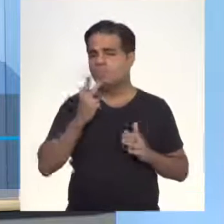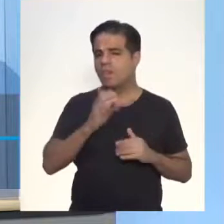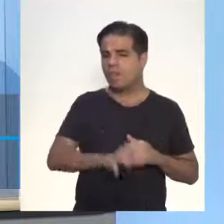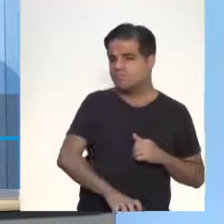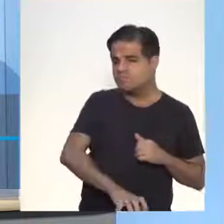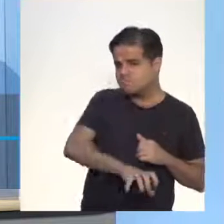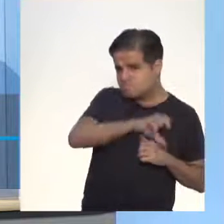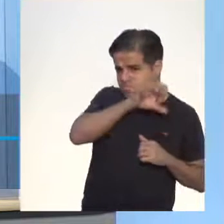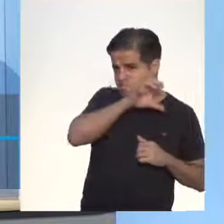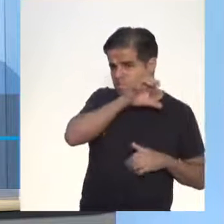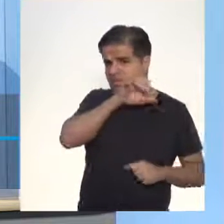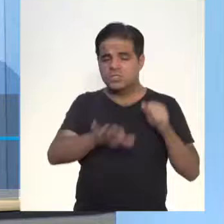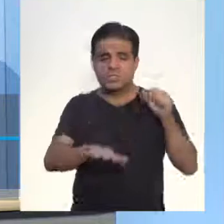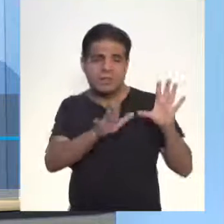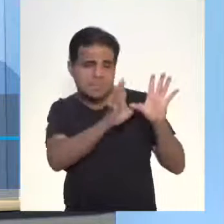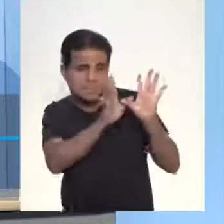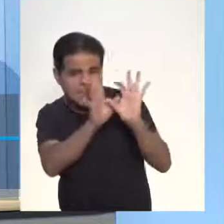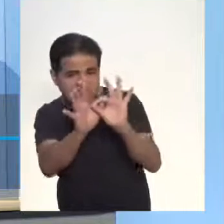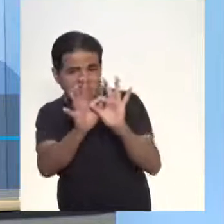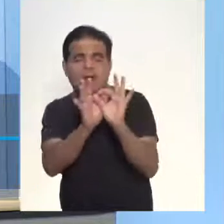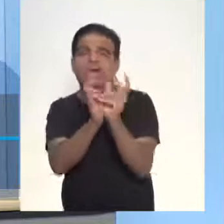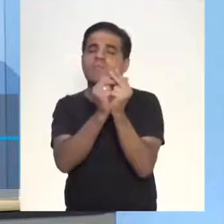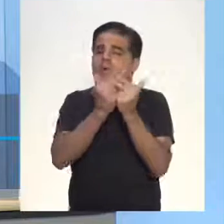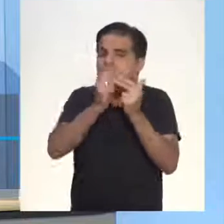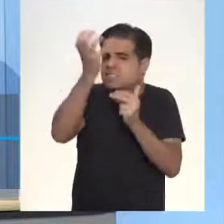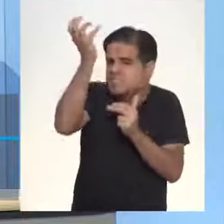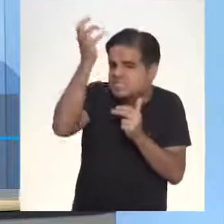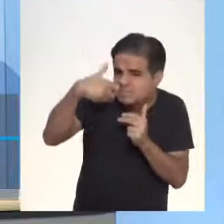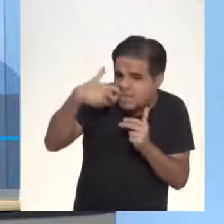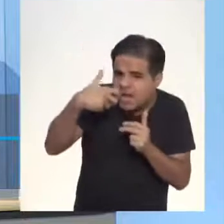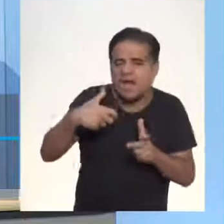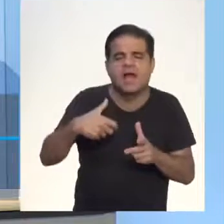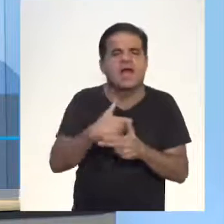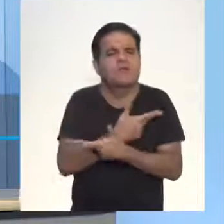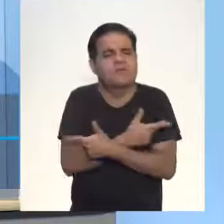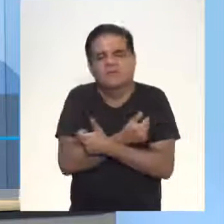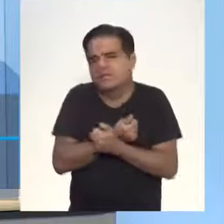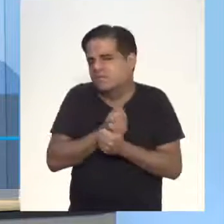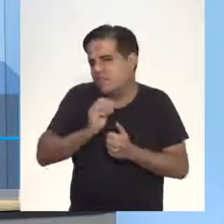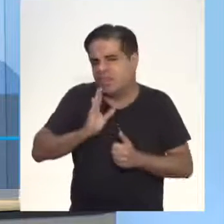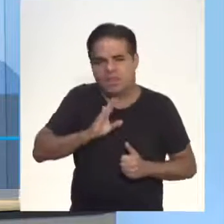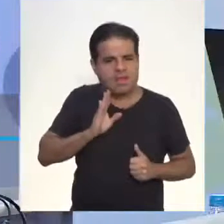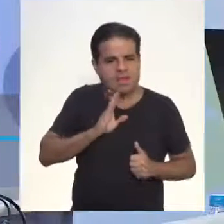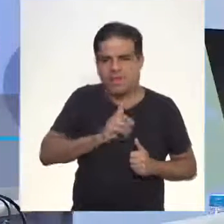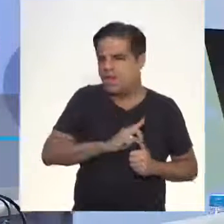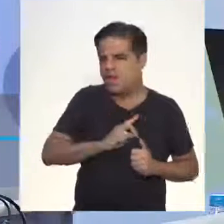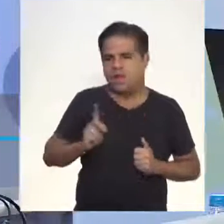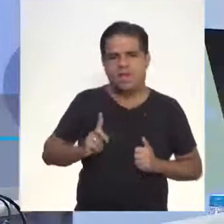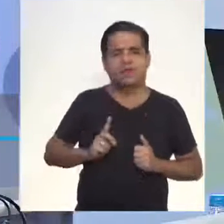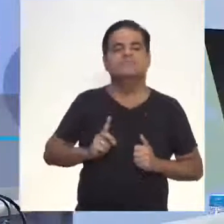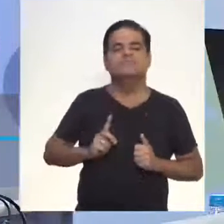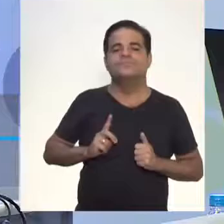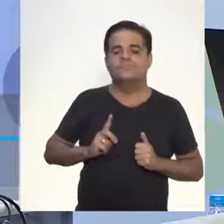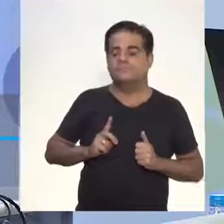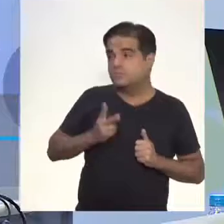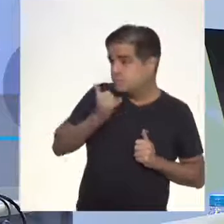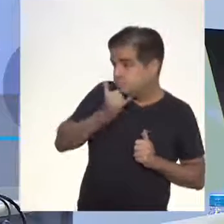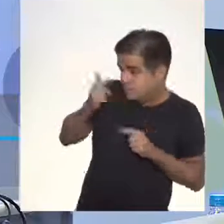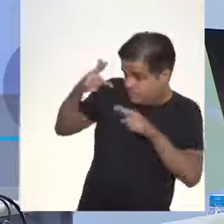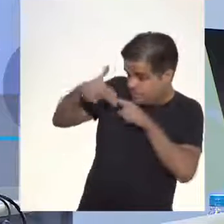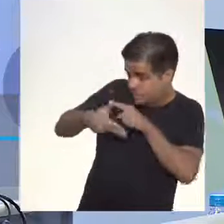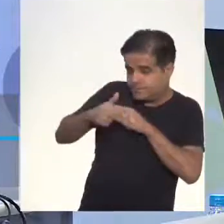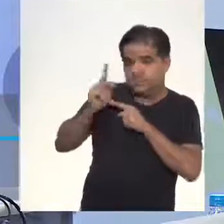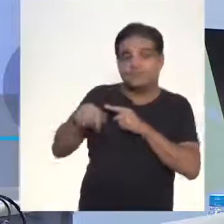bicho, né, depende do contexto, dá a ideia de ser algo bravo, algo que não é legal. Então, Pro, só cortando aí, pode desculpa falar. interromper,